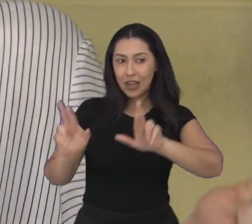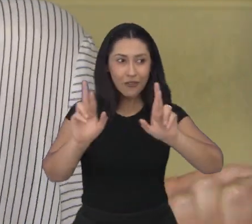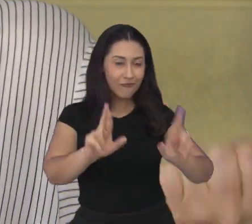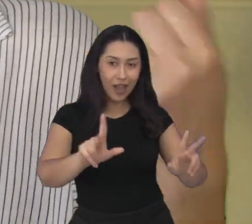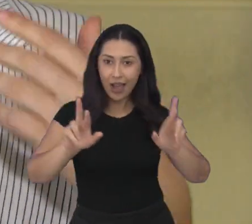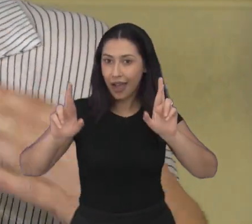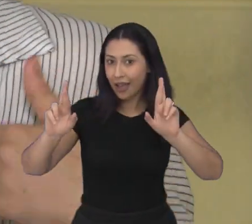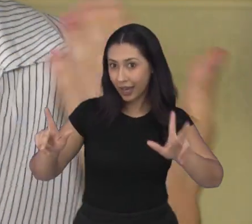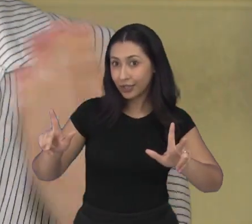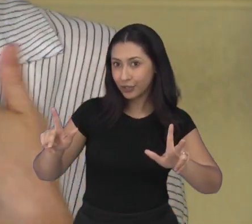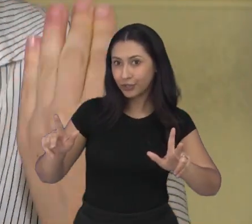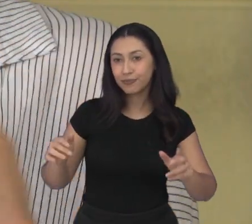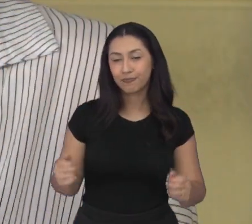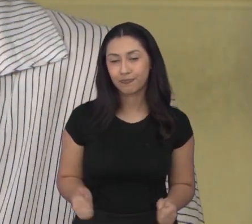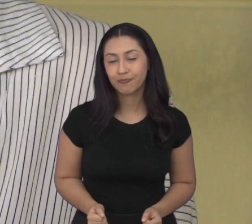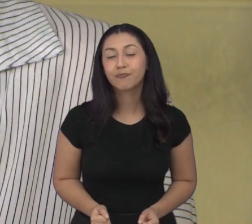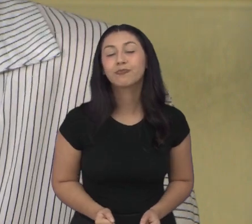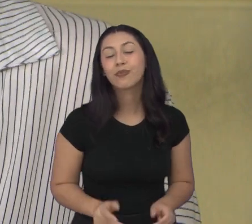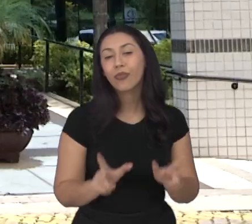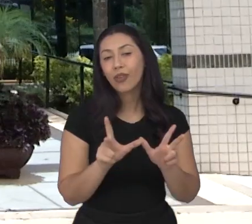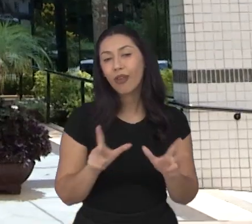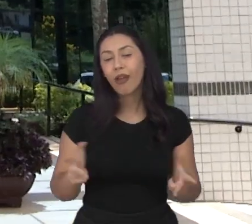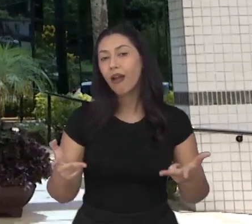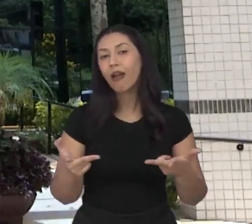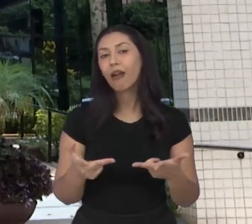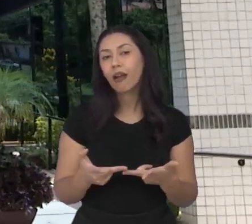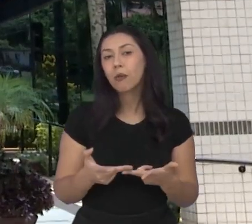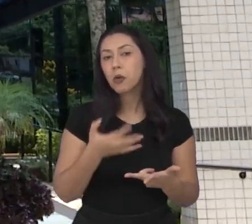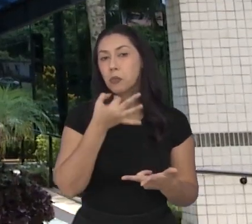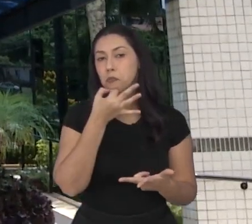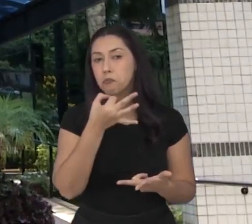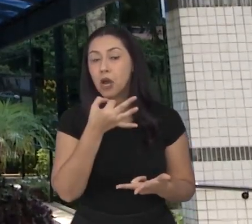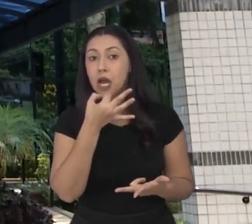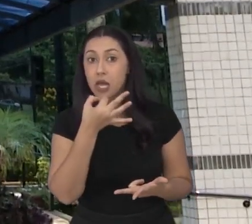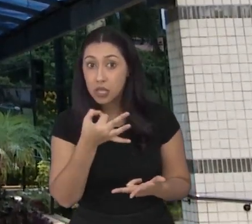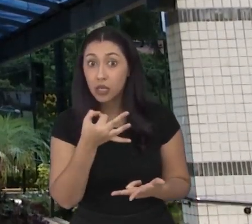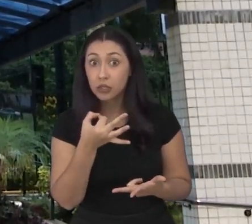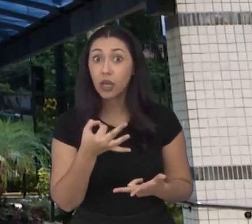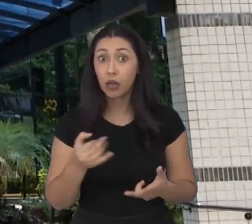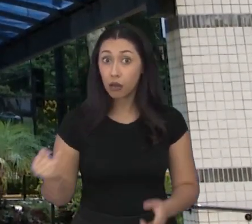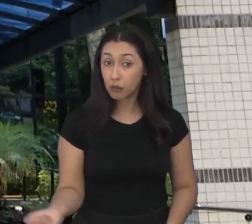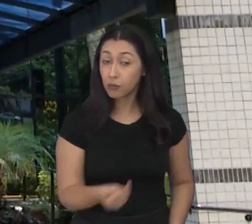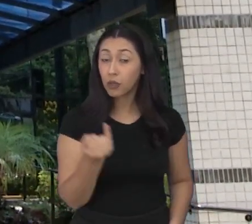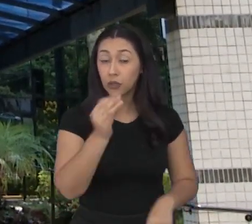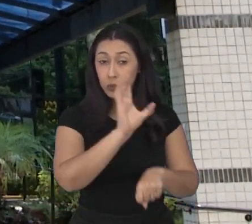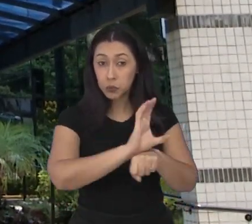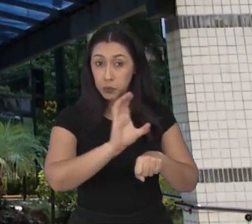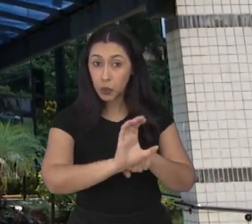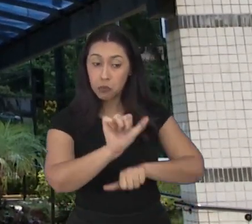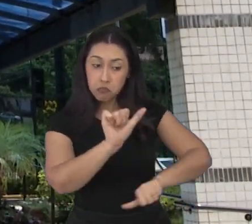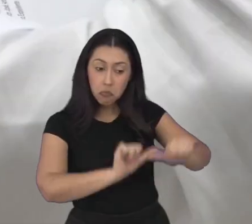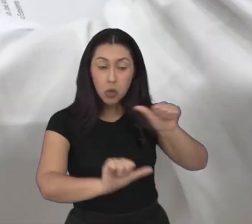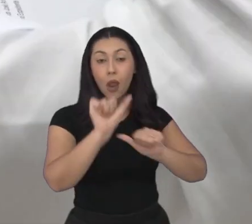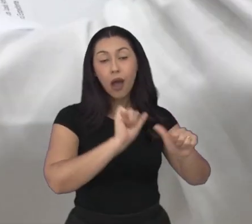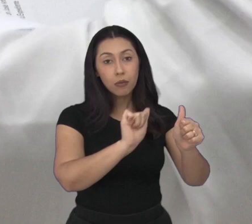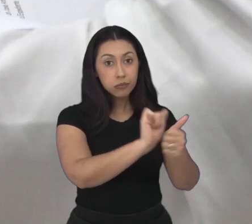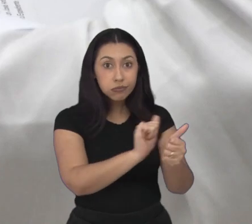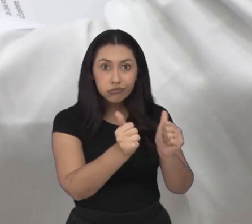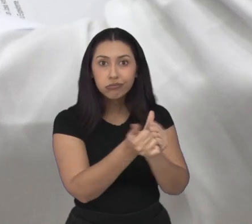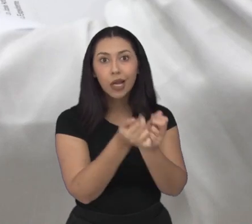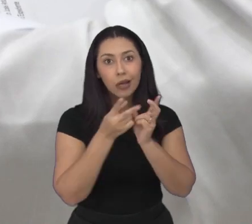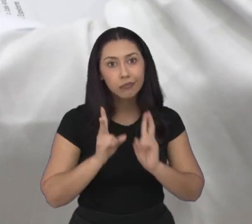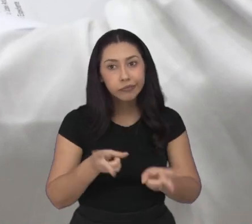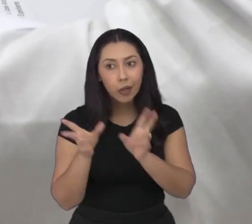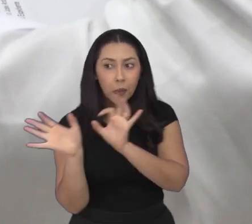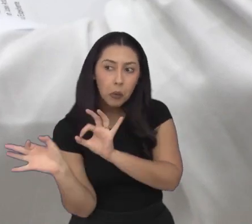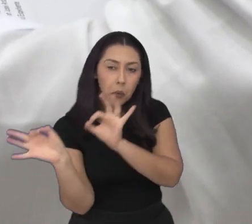ser diferente do outro para conseguir se afirmar. A Câmara considera importante as alterações no Código Civil e vai acompanhar